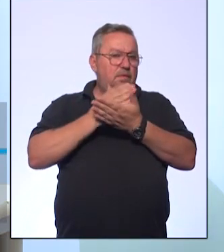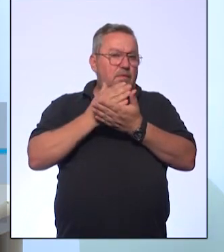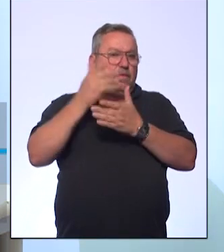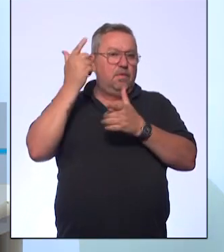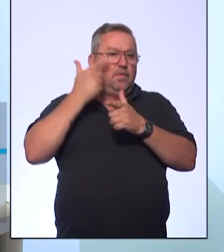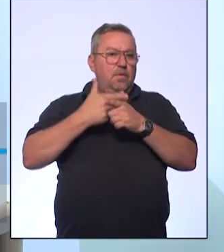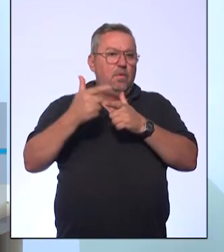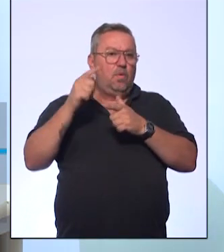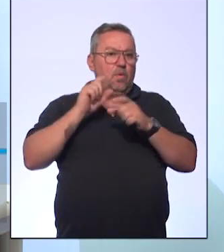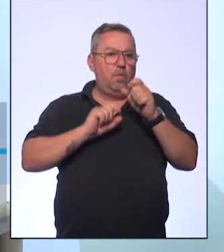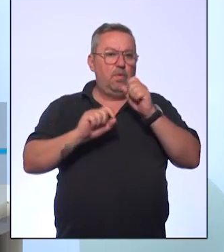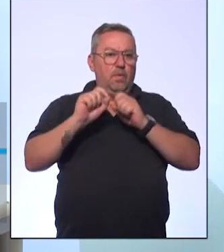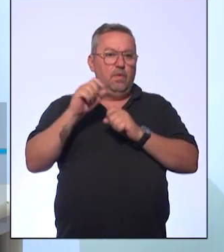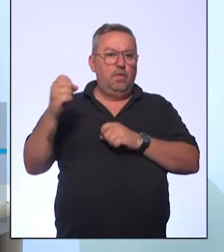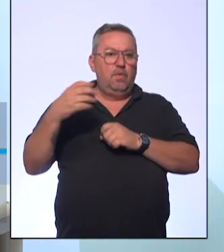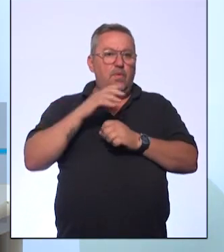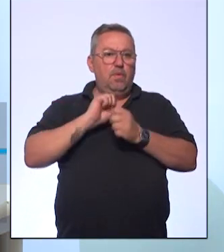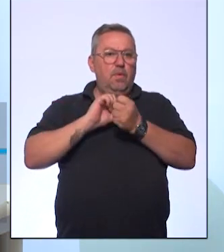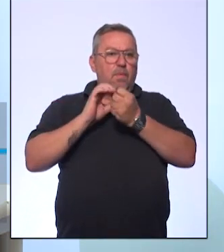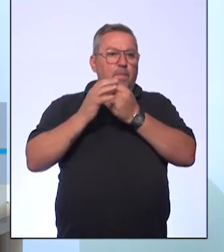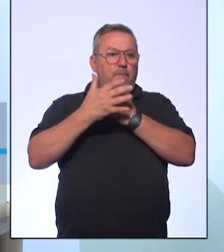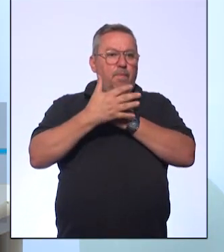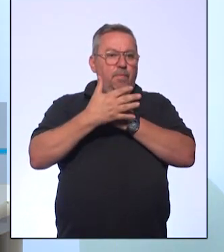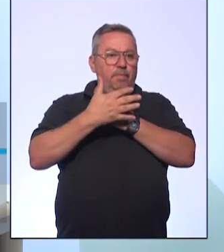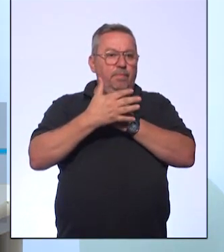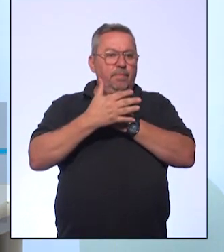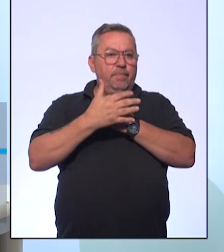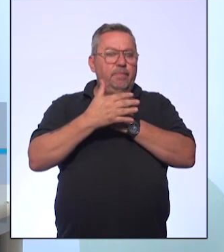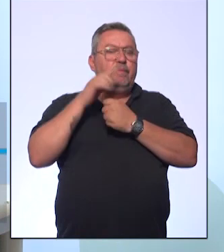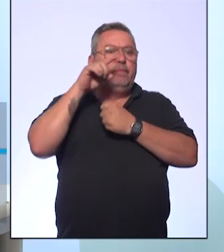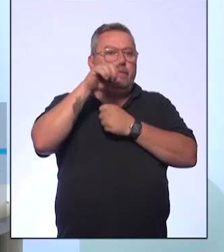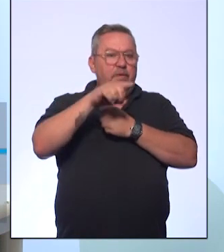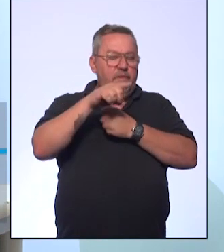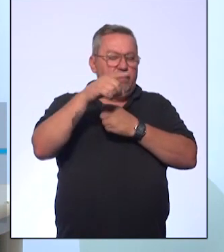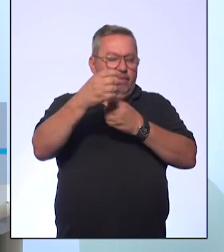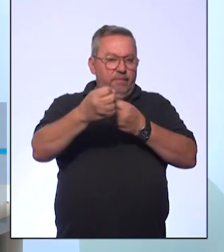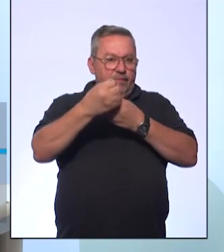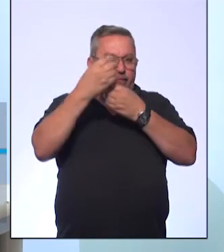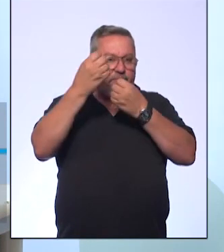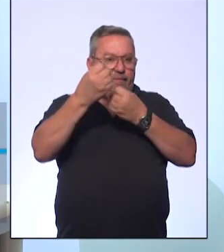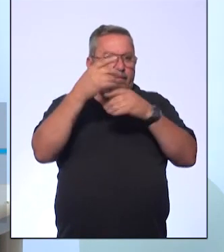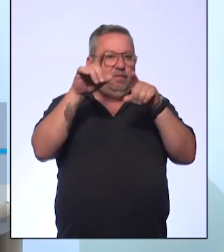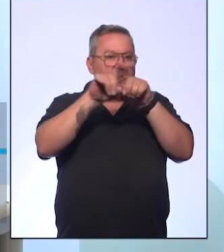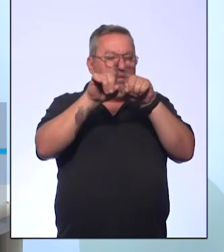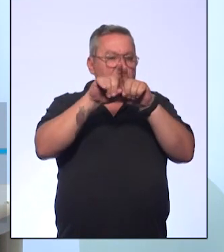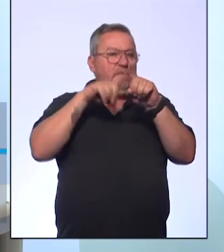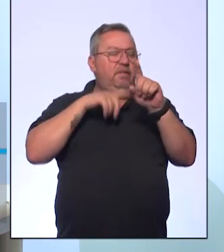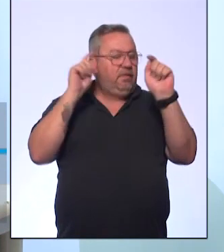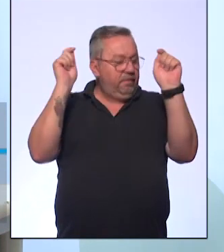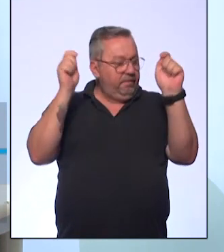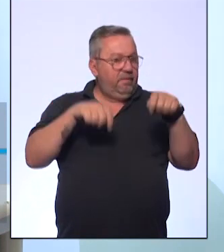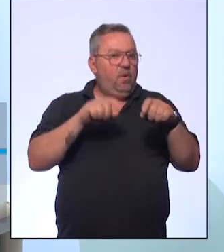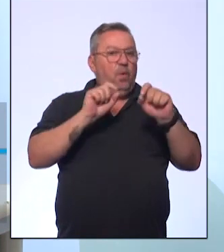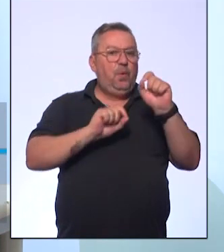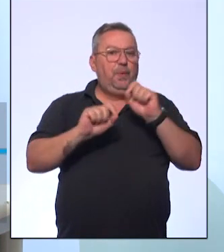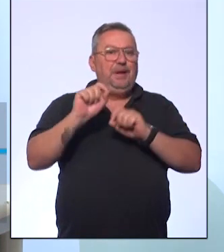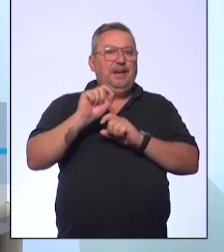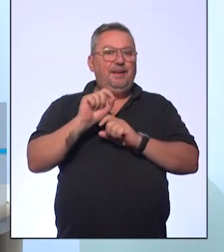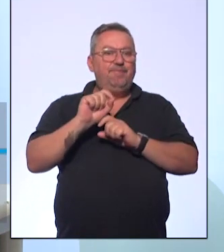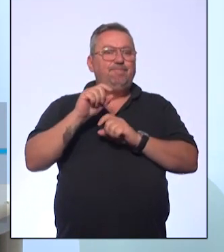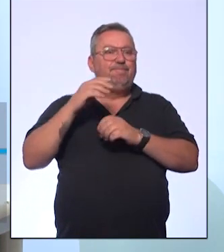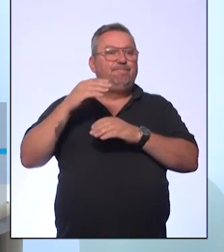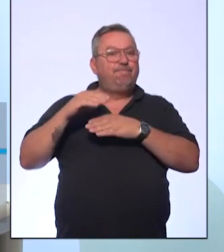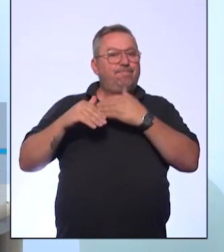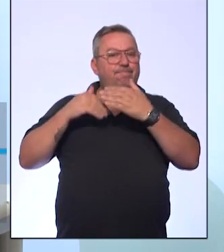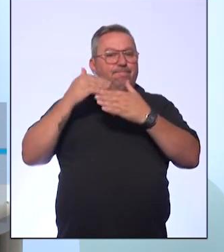sobre a questão do novo coronavírus. E esse fluxo de informações também possibilitou a